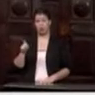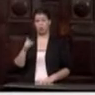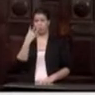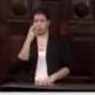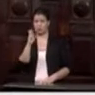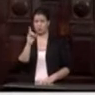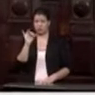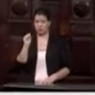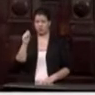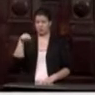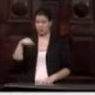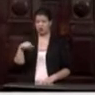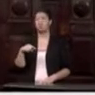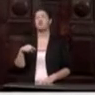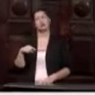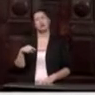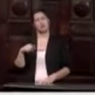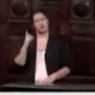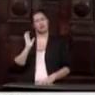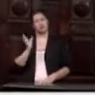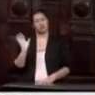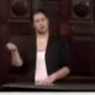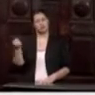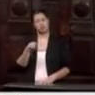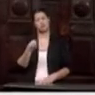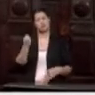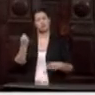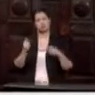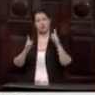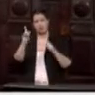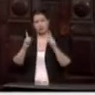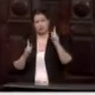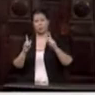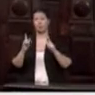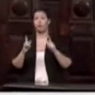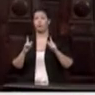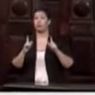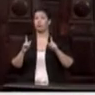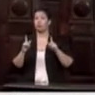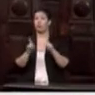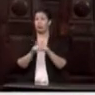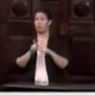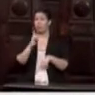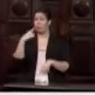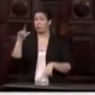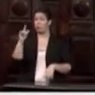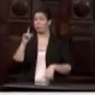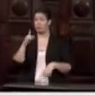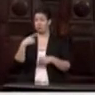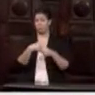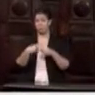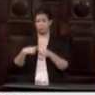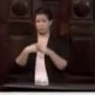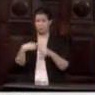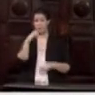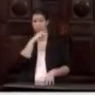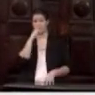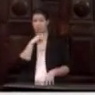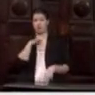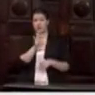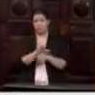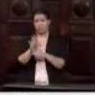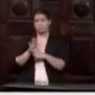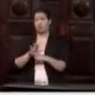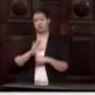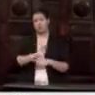dias aqui nessa casa, havia colocado essa licitação como um dos 5 pontos emergenciais que ajudariam